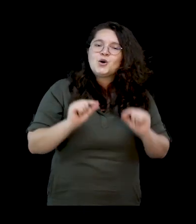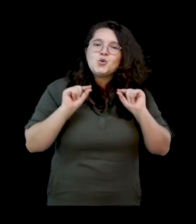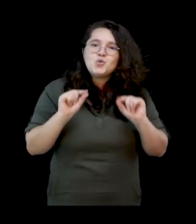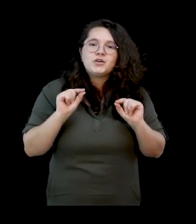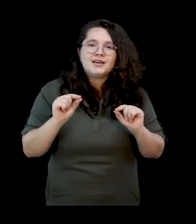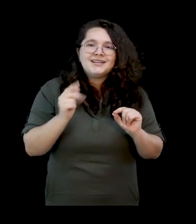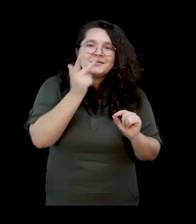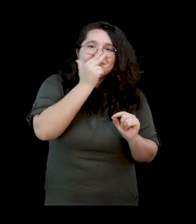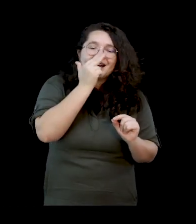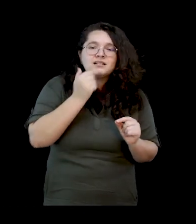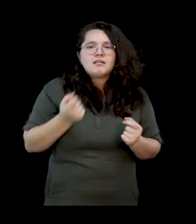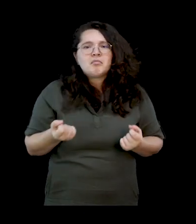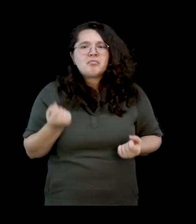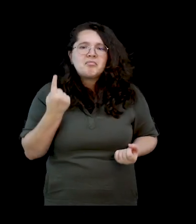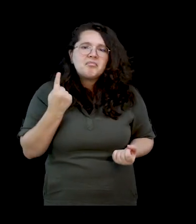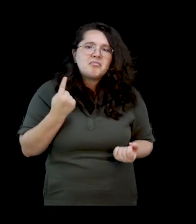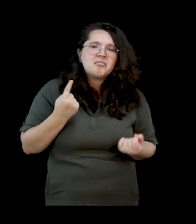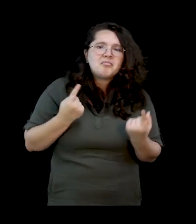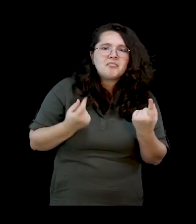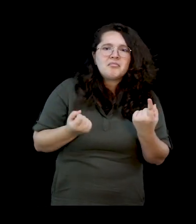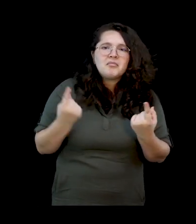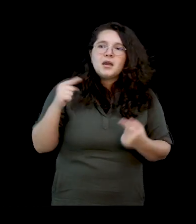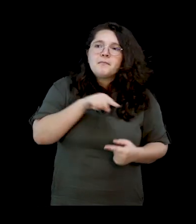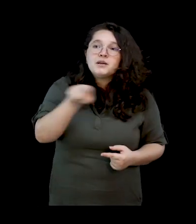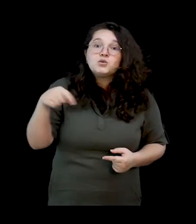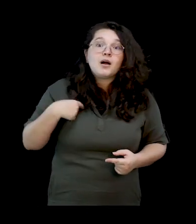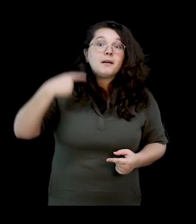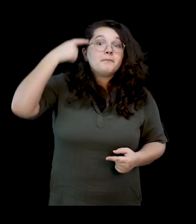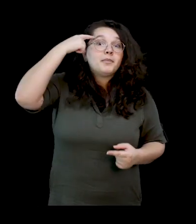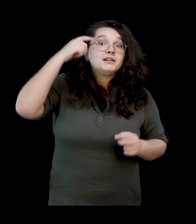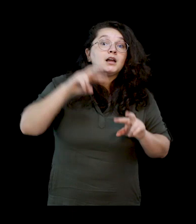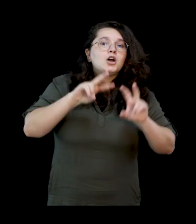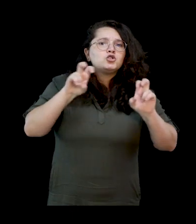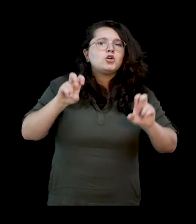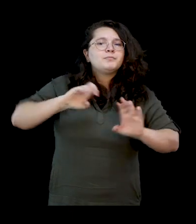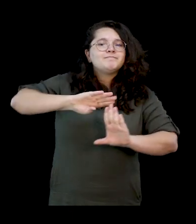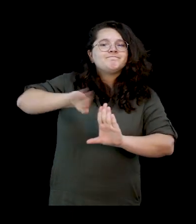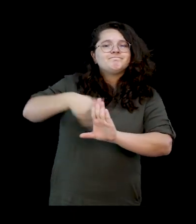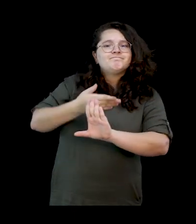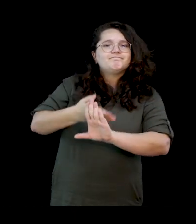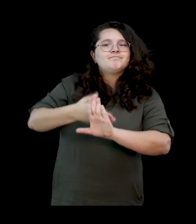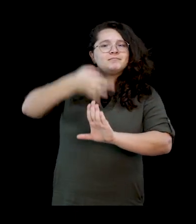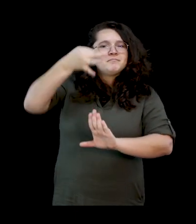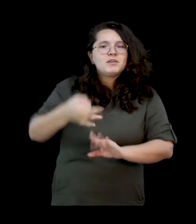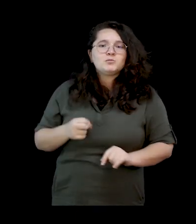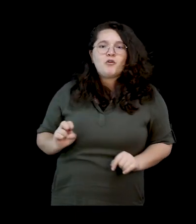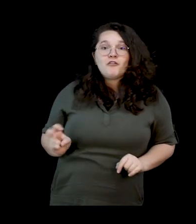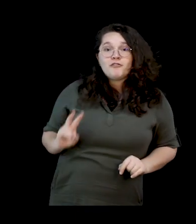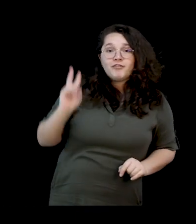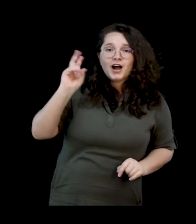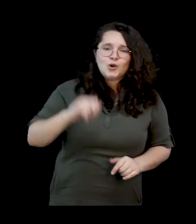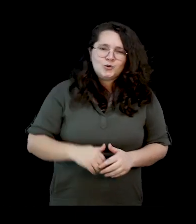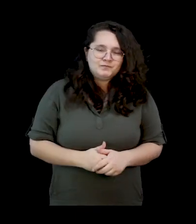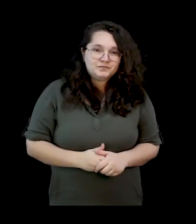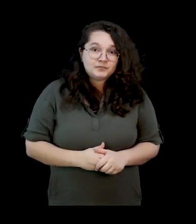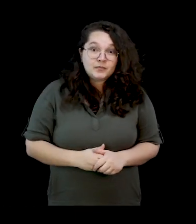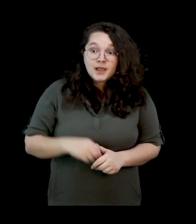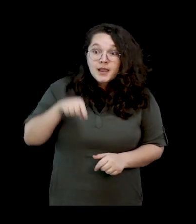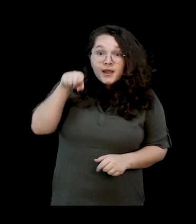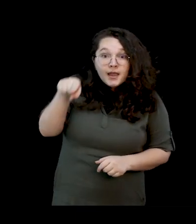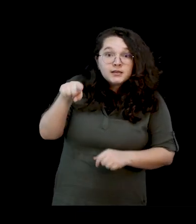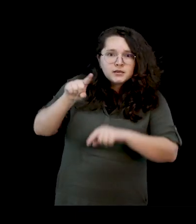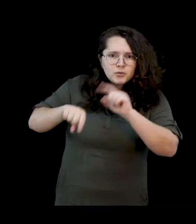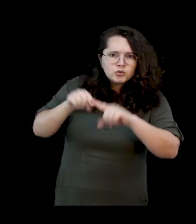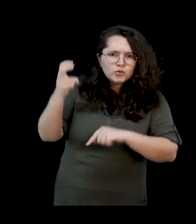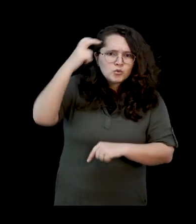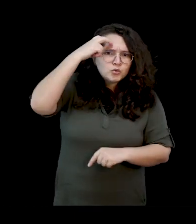sendo escamoteada das discussões hoje, que é o valor. Este produto cultural tem valor? Ele merece ser